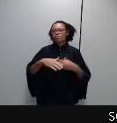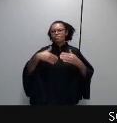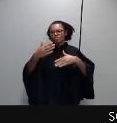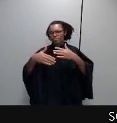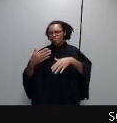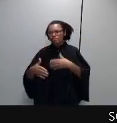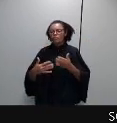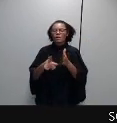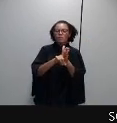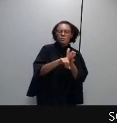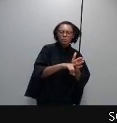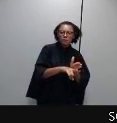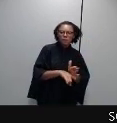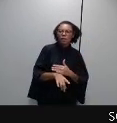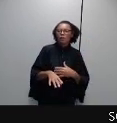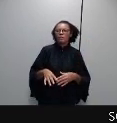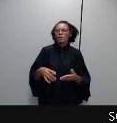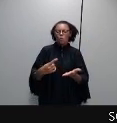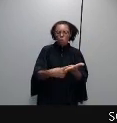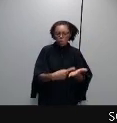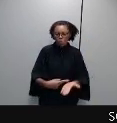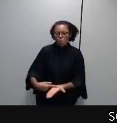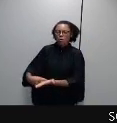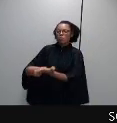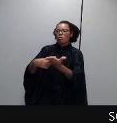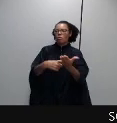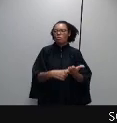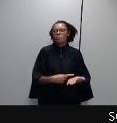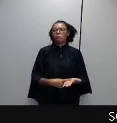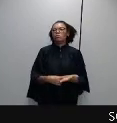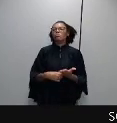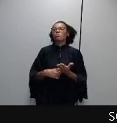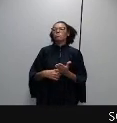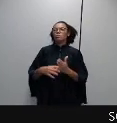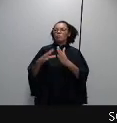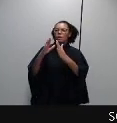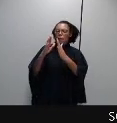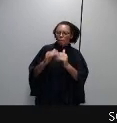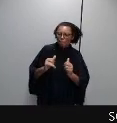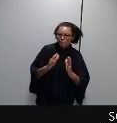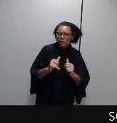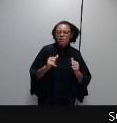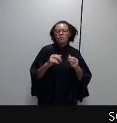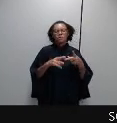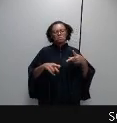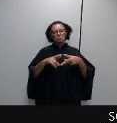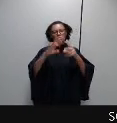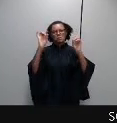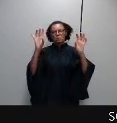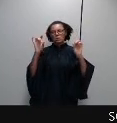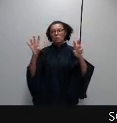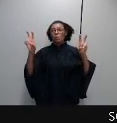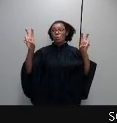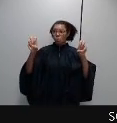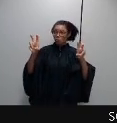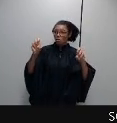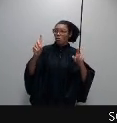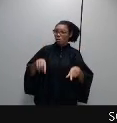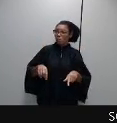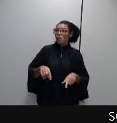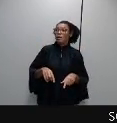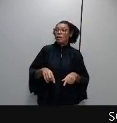o acórdão recorrido tanto quanto à petição de recurso especial o tema realmente ele perpassa